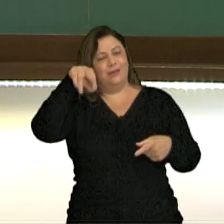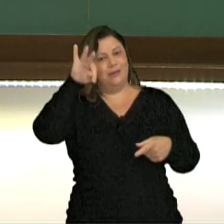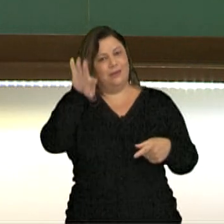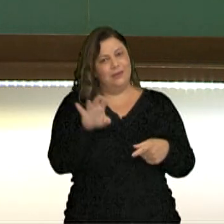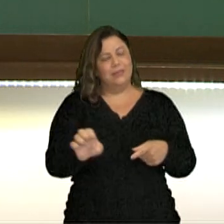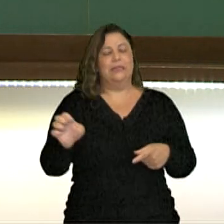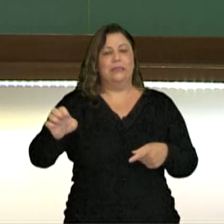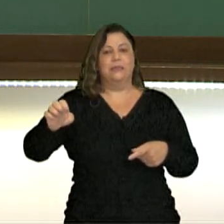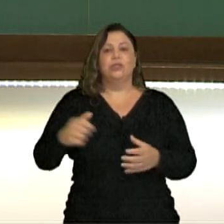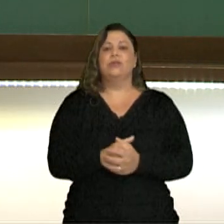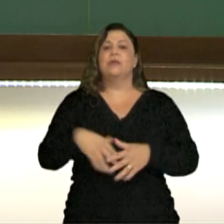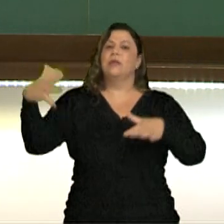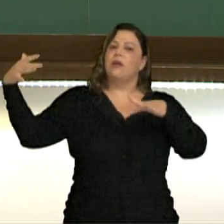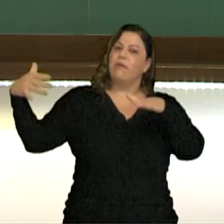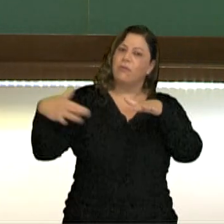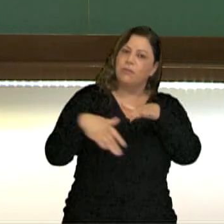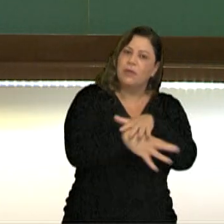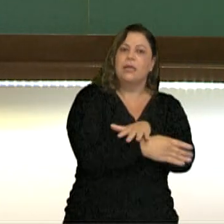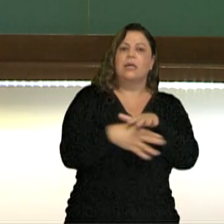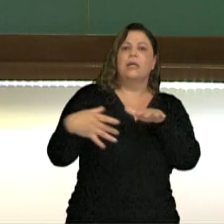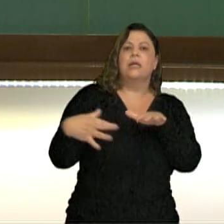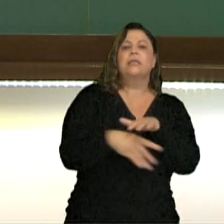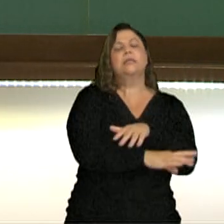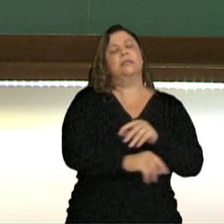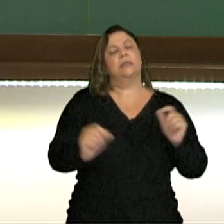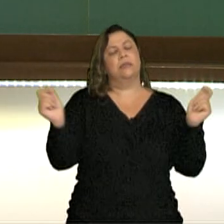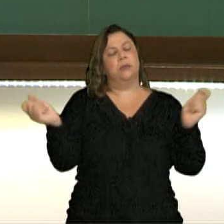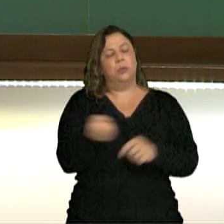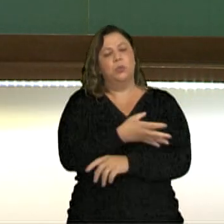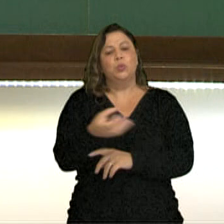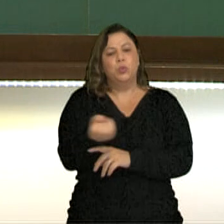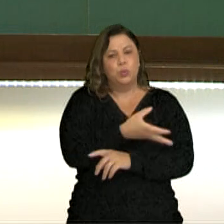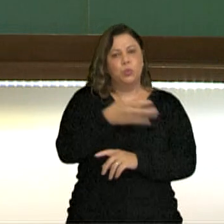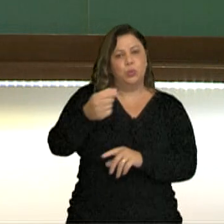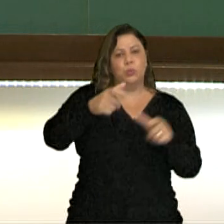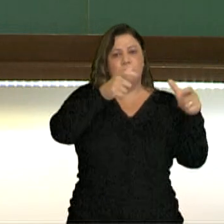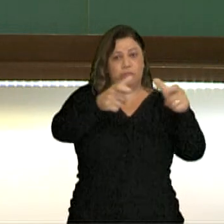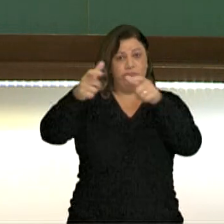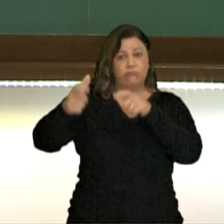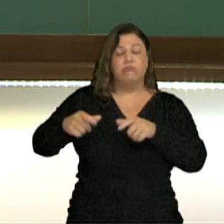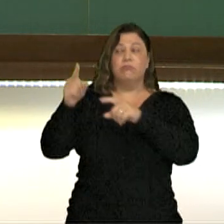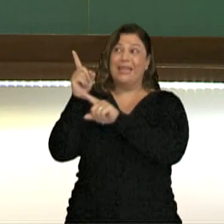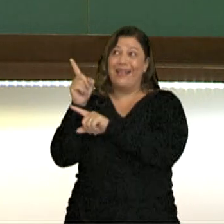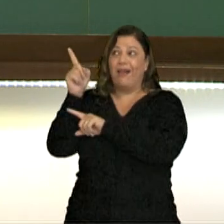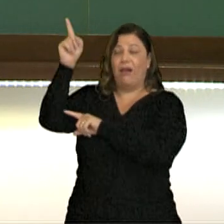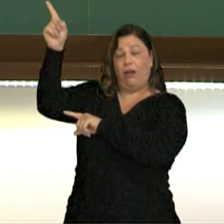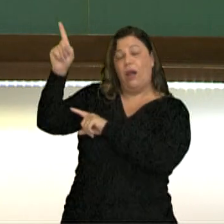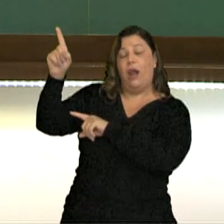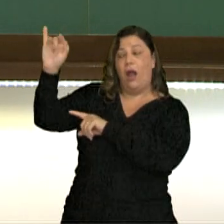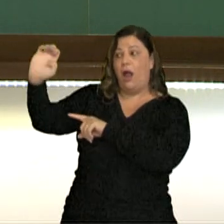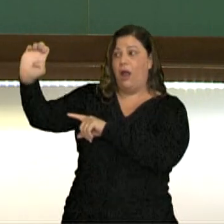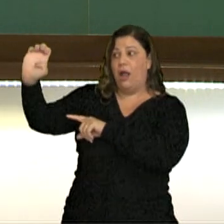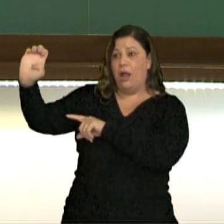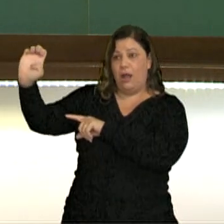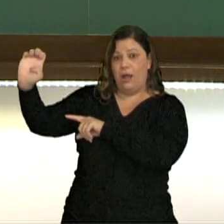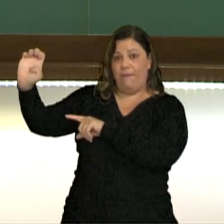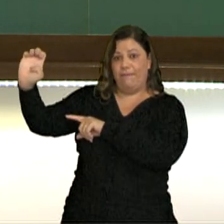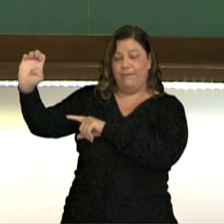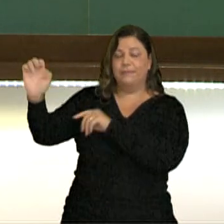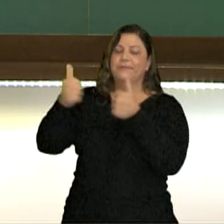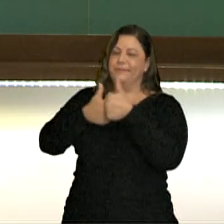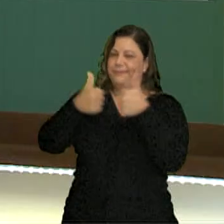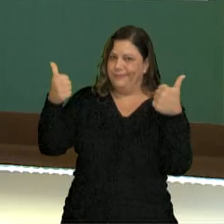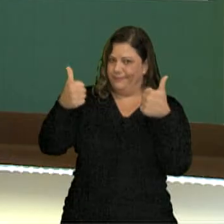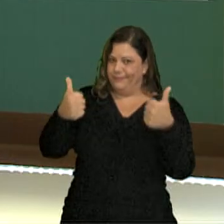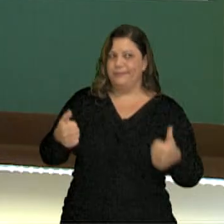novo território. Para o país em que eles saíram, que eles deixaram, eles serão, então, emigrantes. Ok?